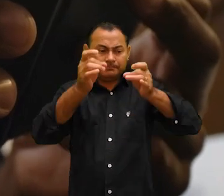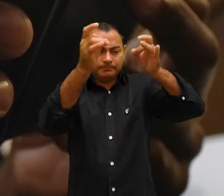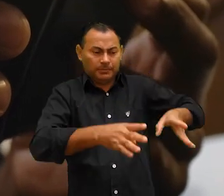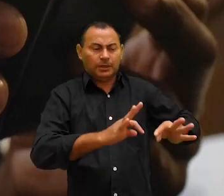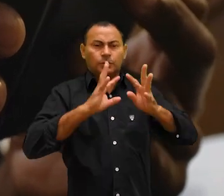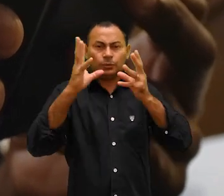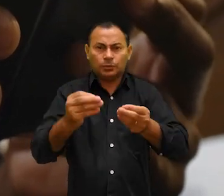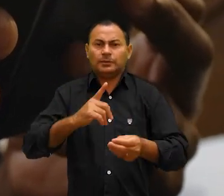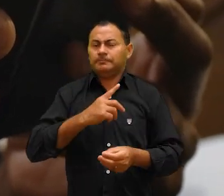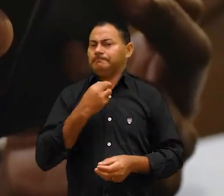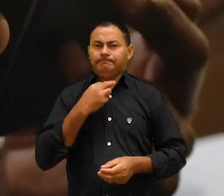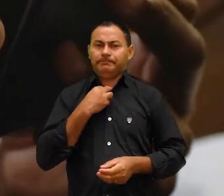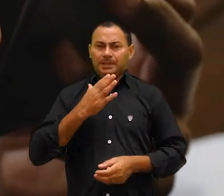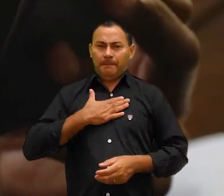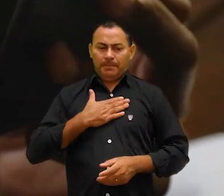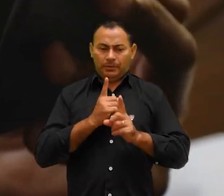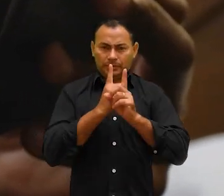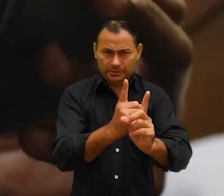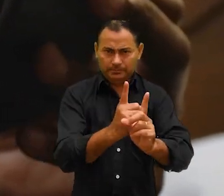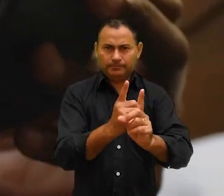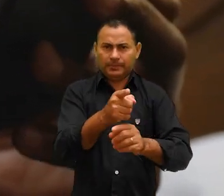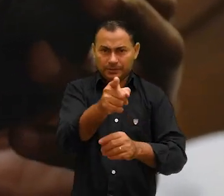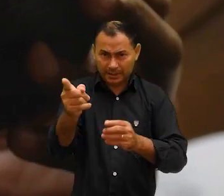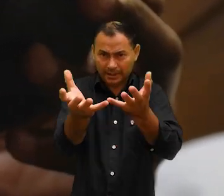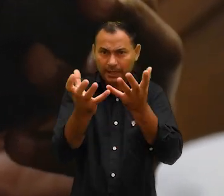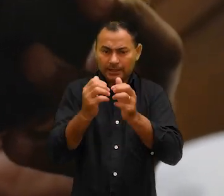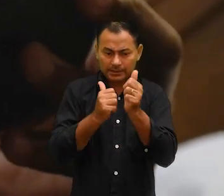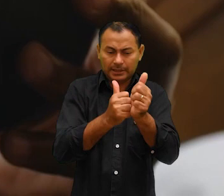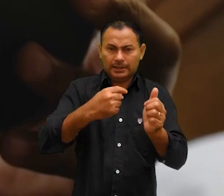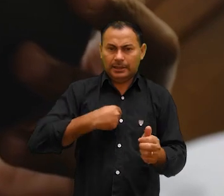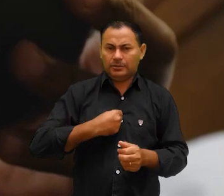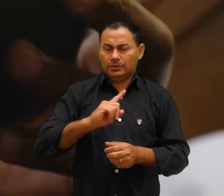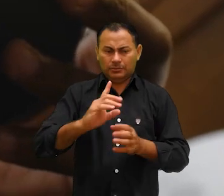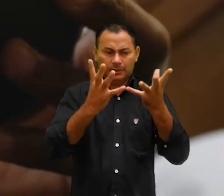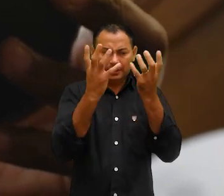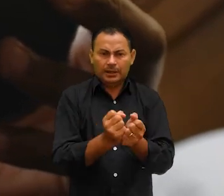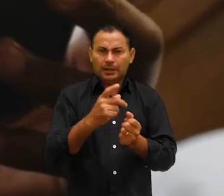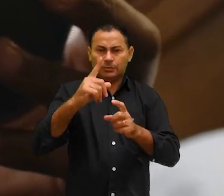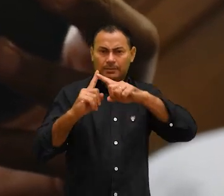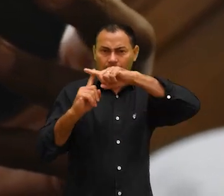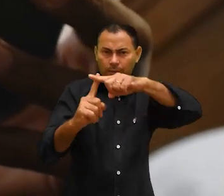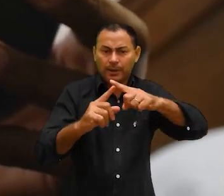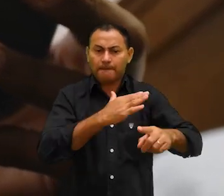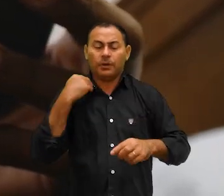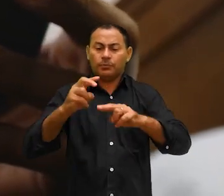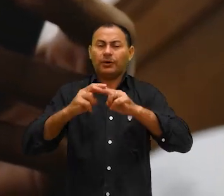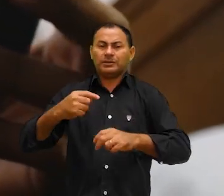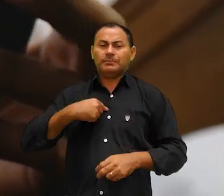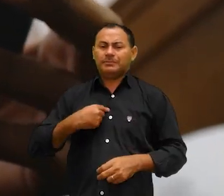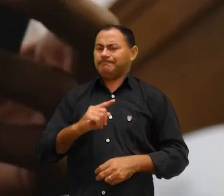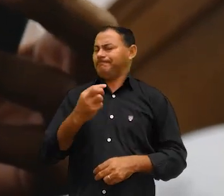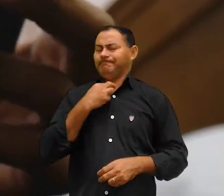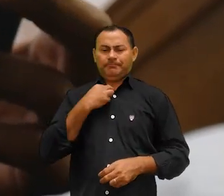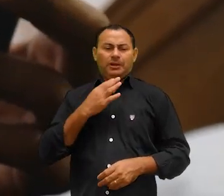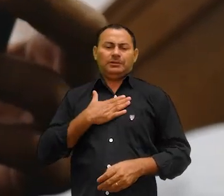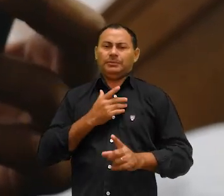renunciar a tudo que possui não pode ser meu discípulo. Se você quer me seguir e não está disposto a tomar sua cruz e morrer por mim,